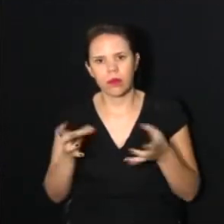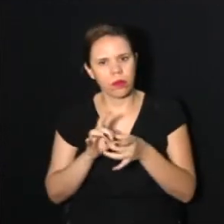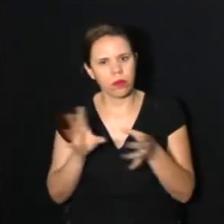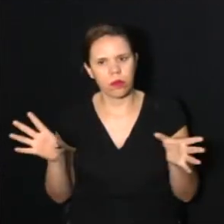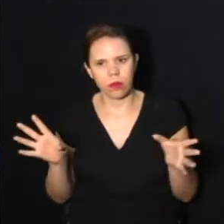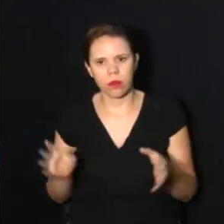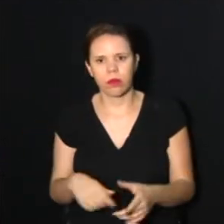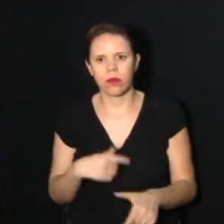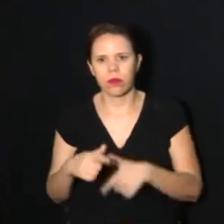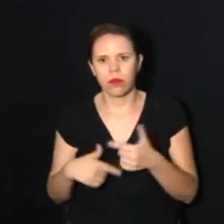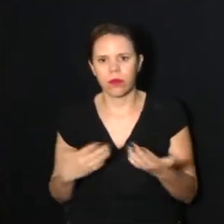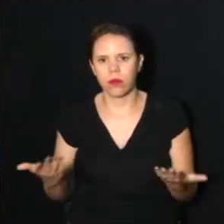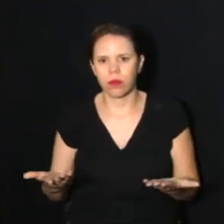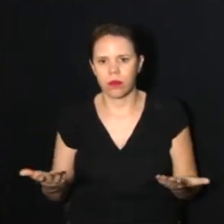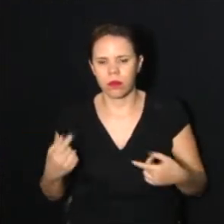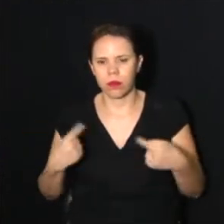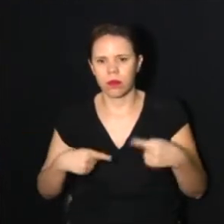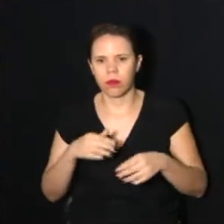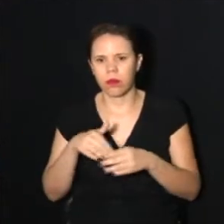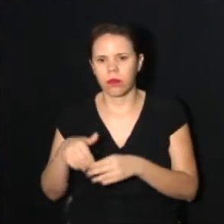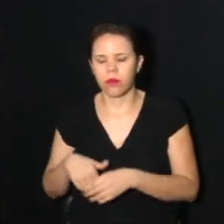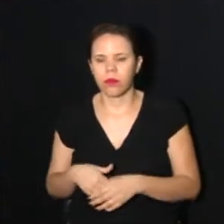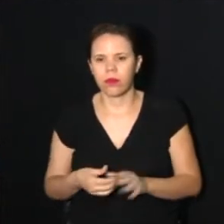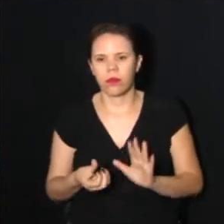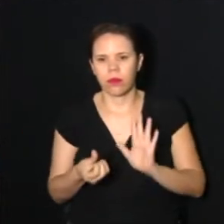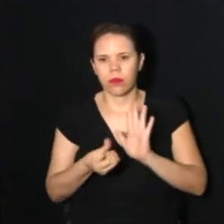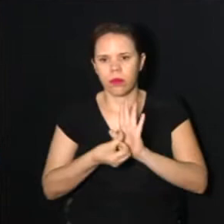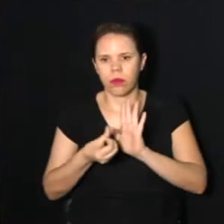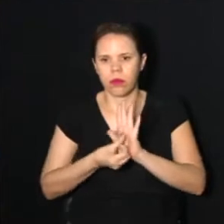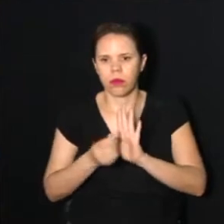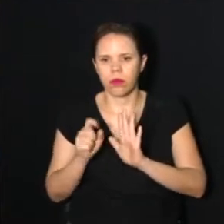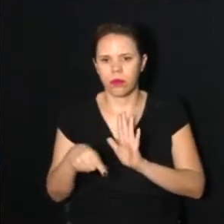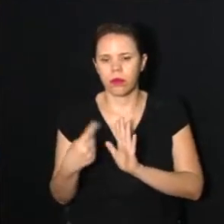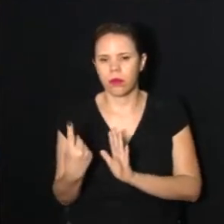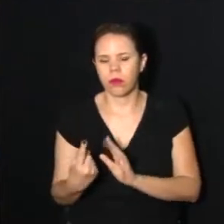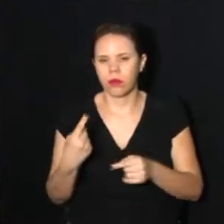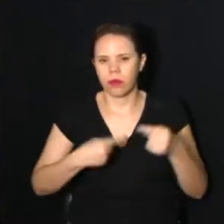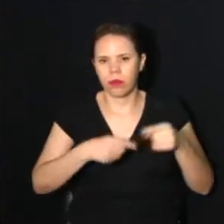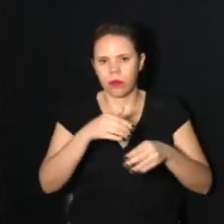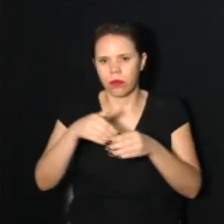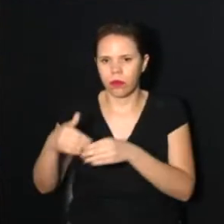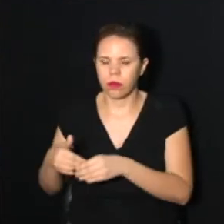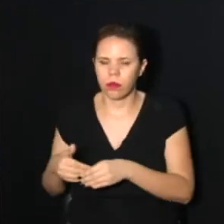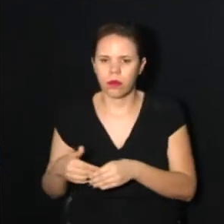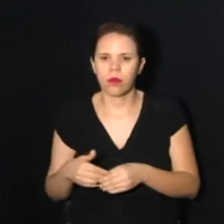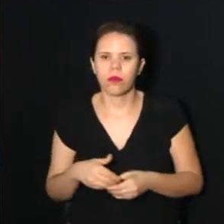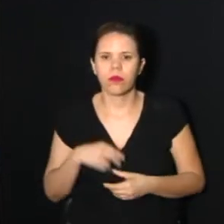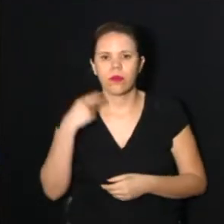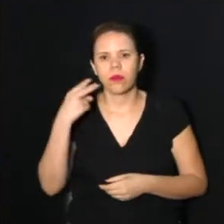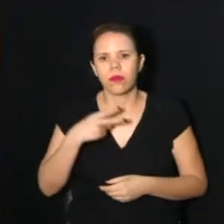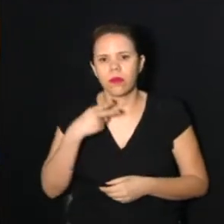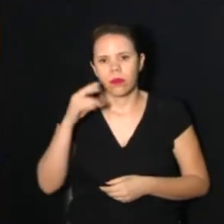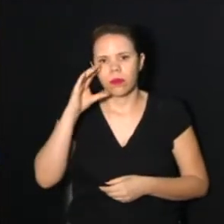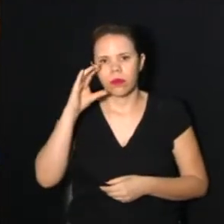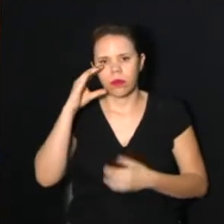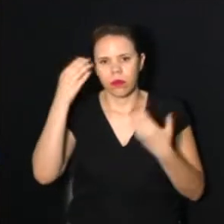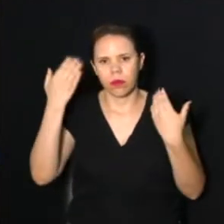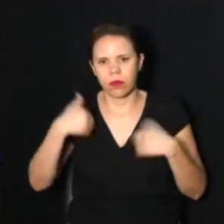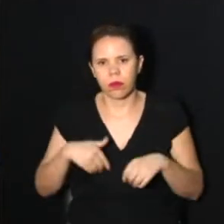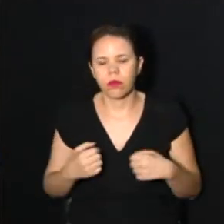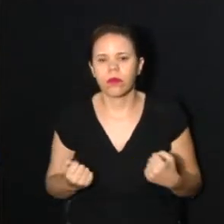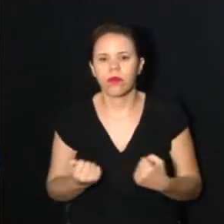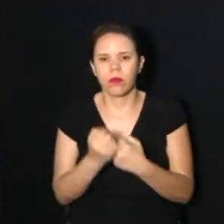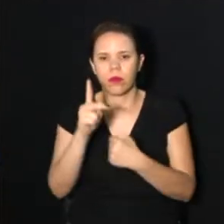comissão. Item 6.1. Discussão e votação do parecer exalado pelo vereador Luiz Cirilo, favorável